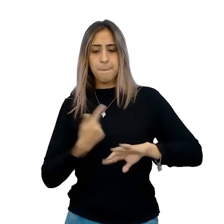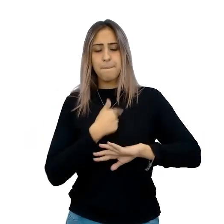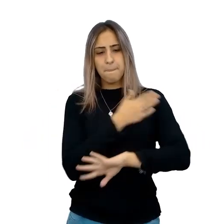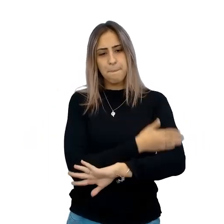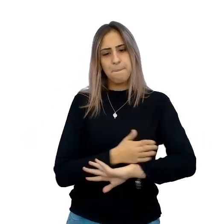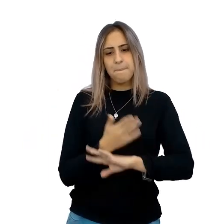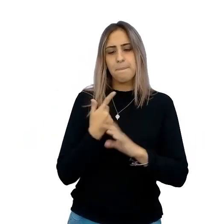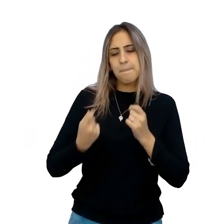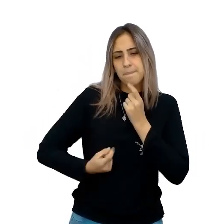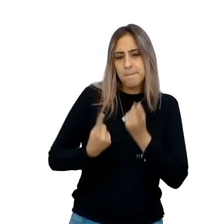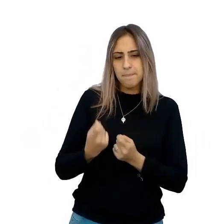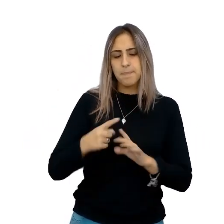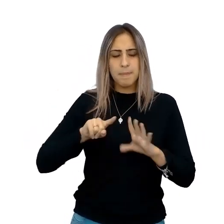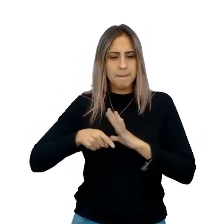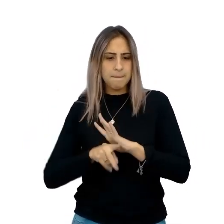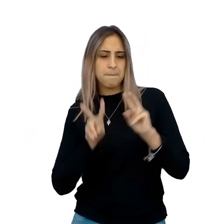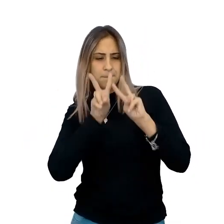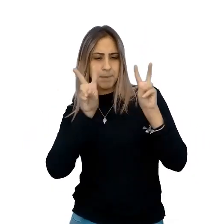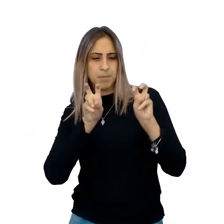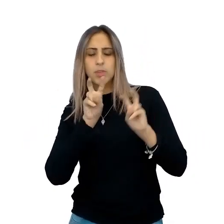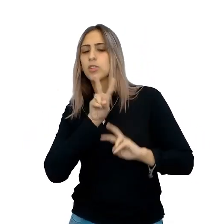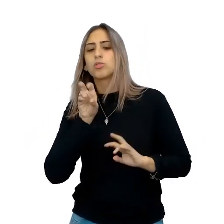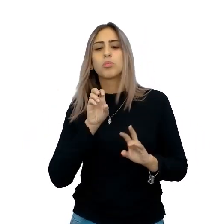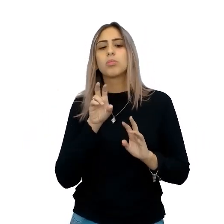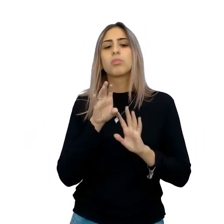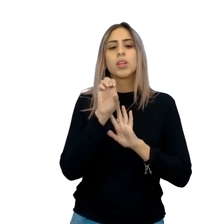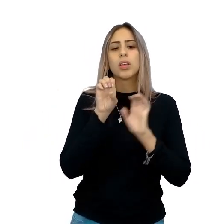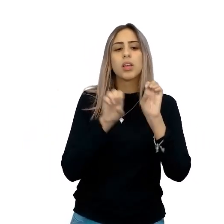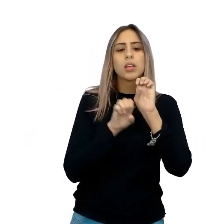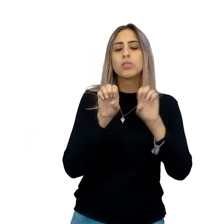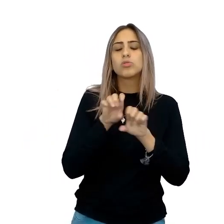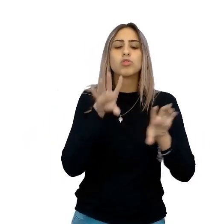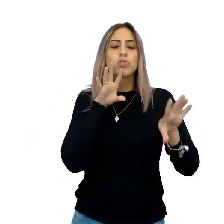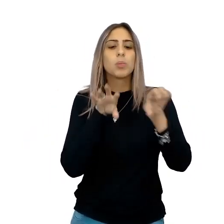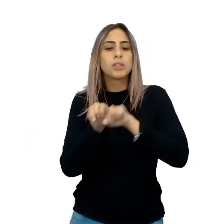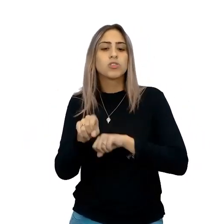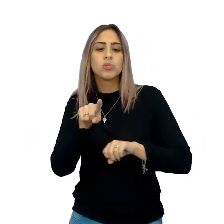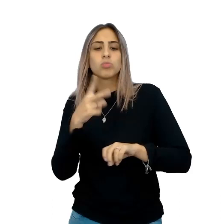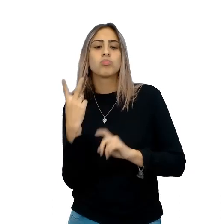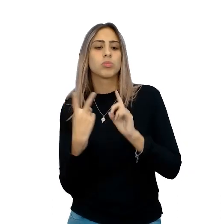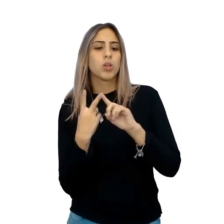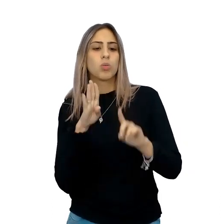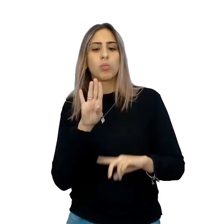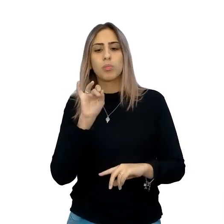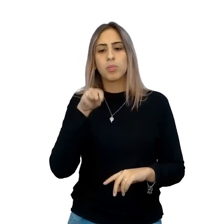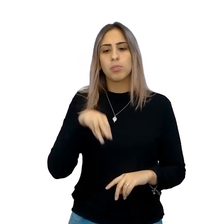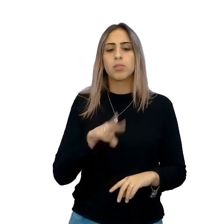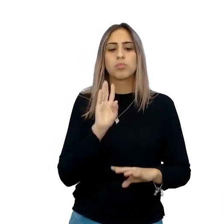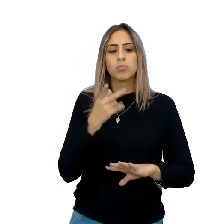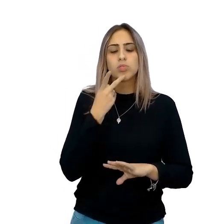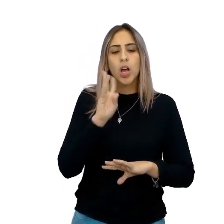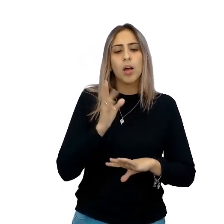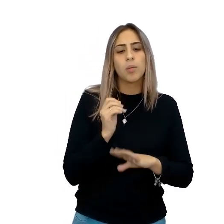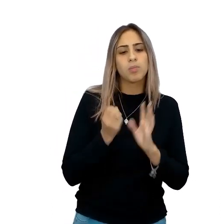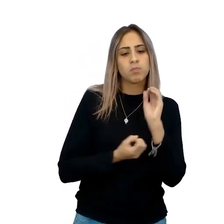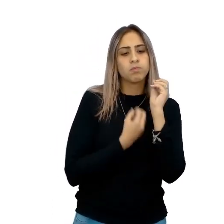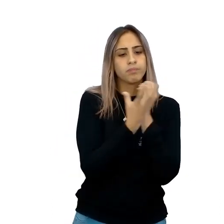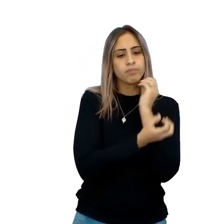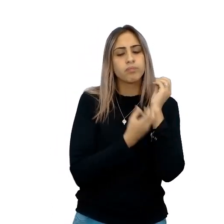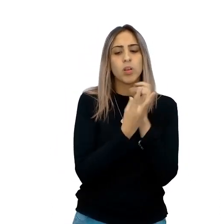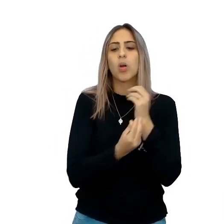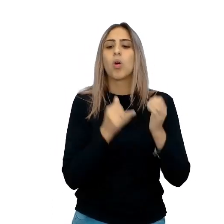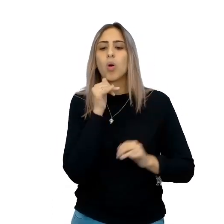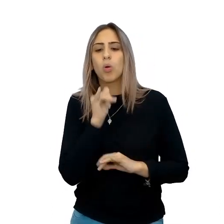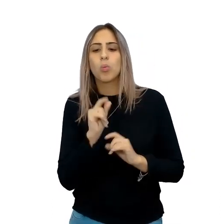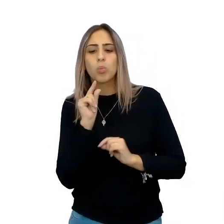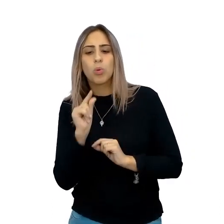o aprofundamento, né, teórico sobre o eixo formativo do segundo bimestre, e aí eu já dou aquele spoiler, né, já conto um